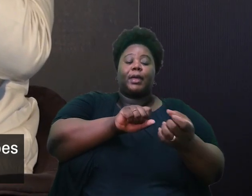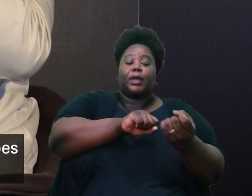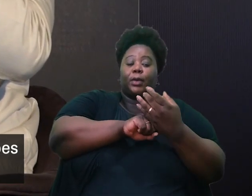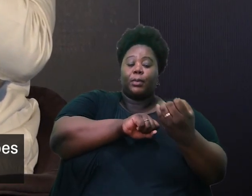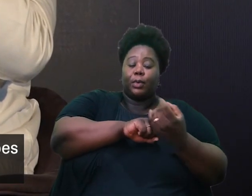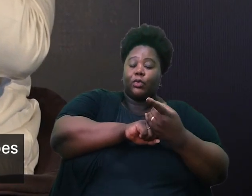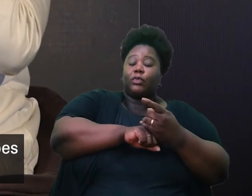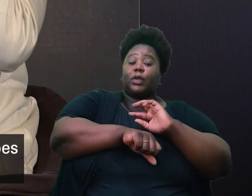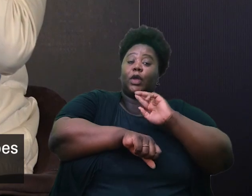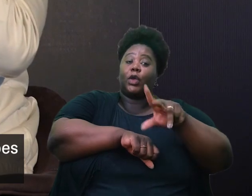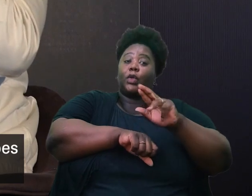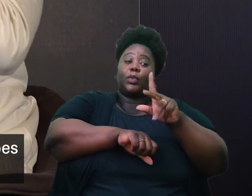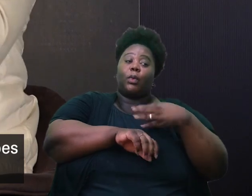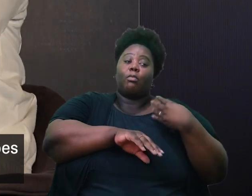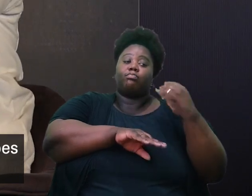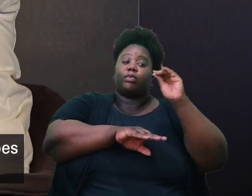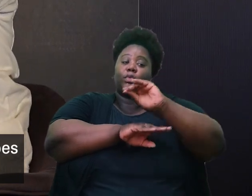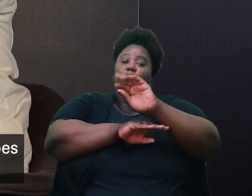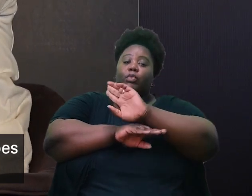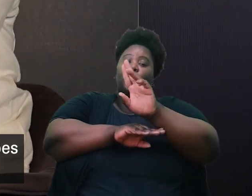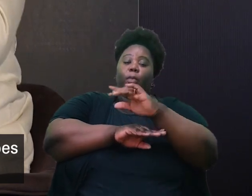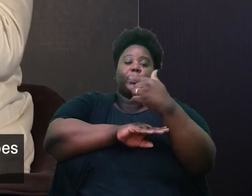que não foram nomeadas